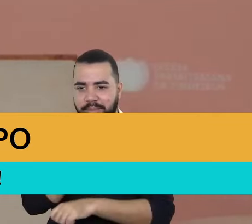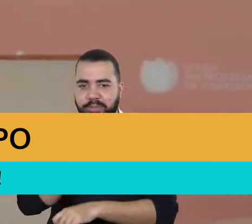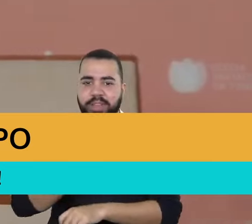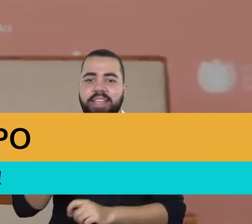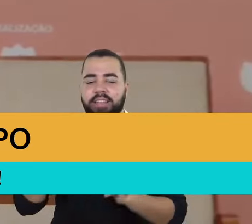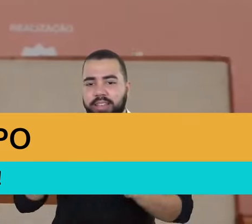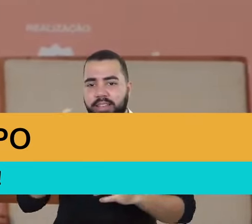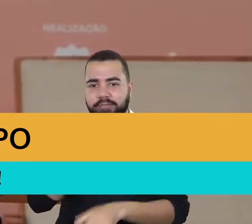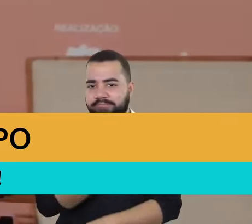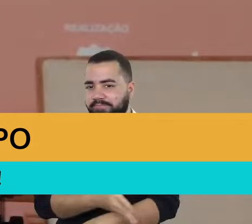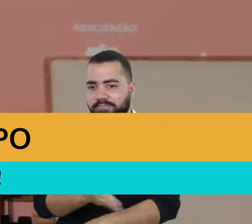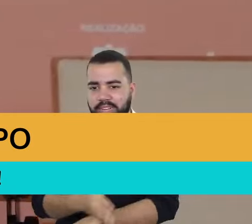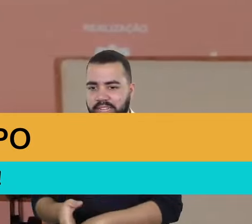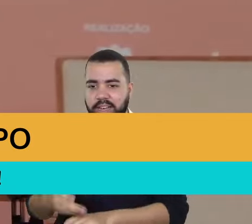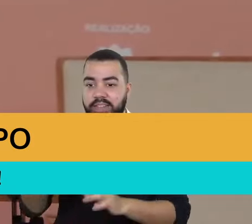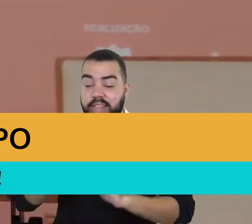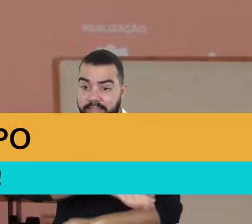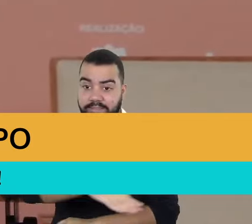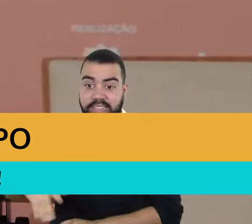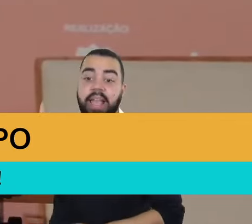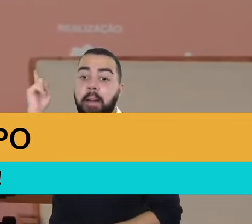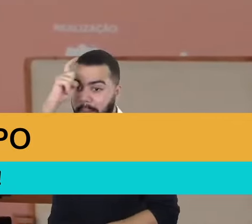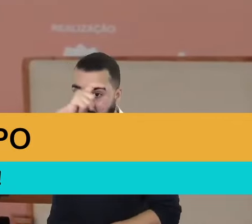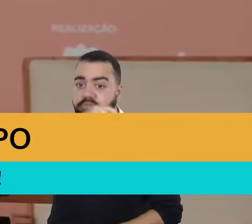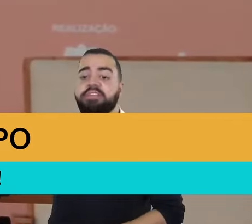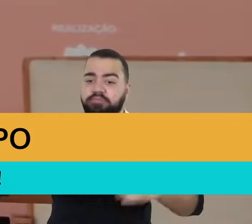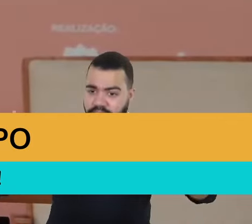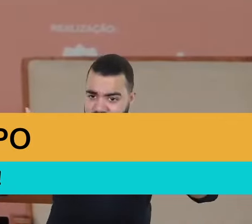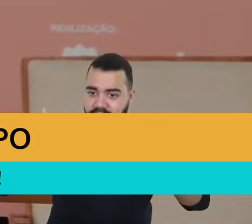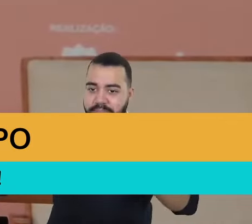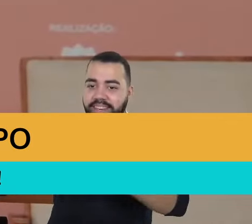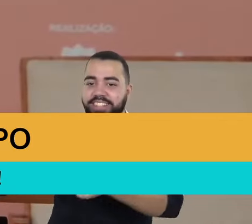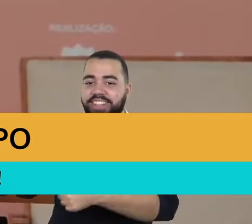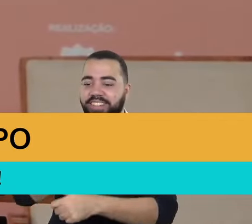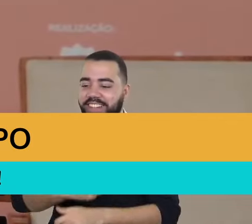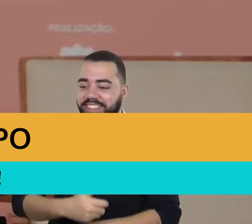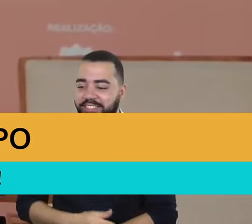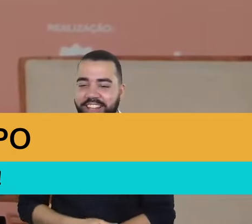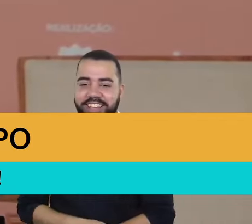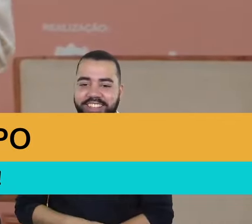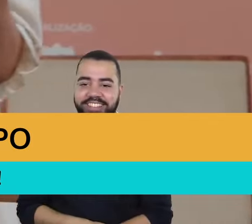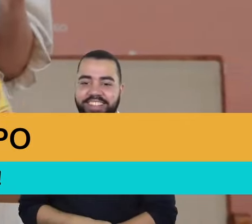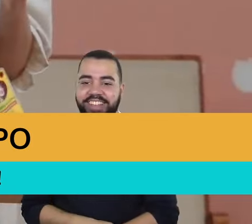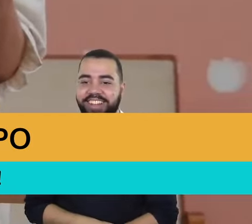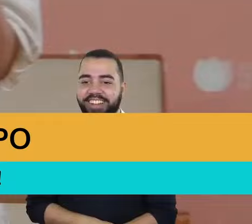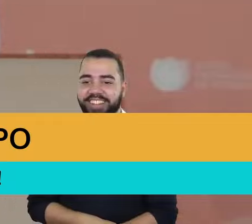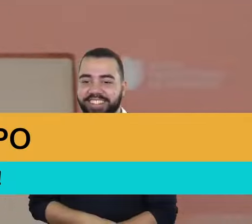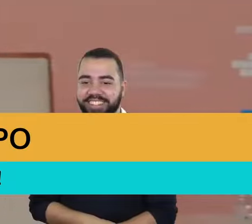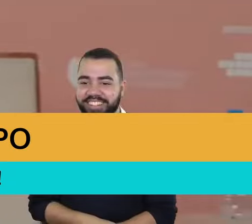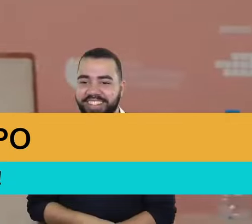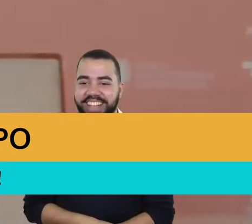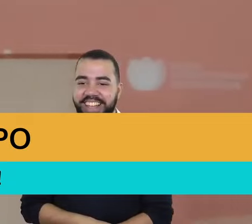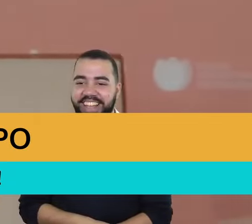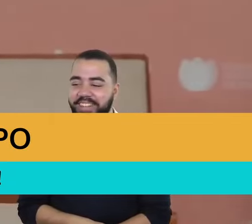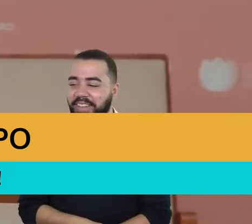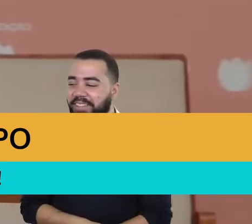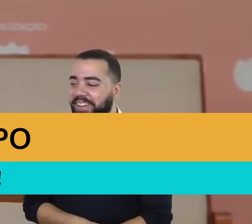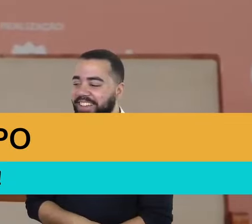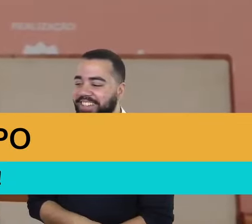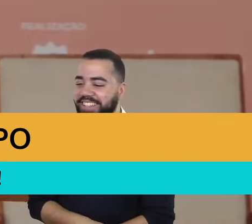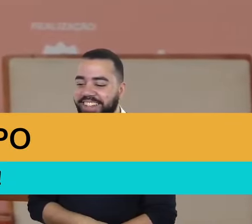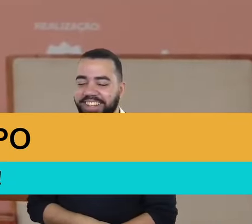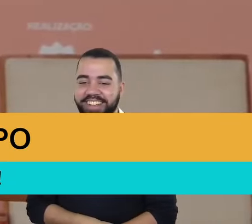experiências da infância. Mas a peleja foi travada da parte da minha mãe e do meu pai. Entendeu? Foi muito difícil. E você ter uma criança